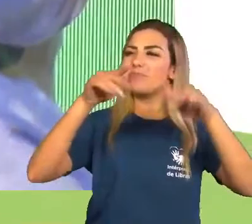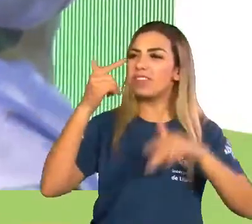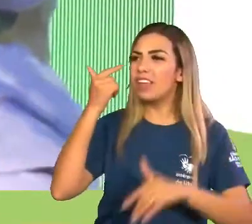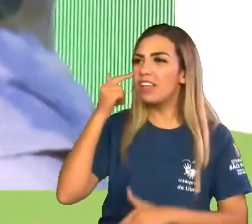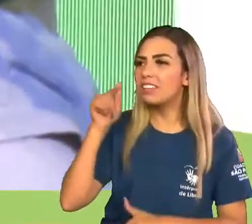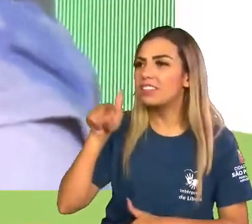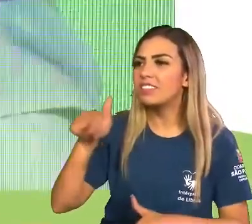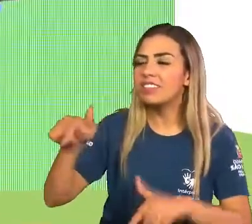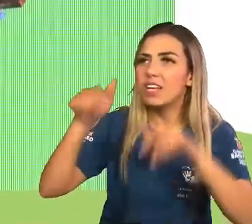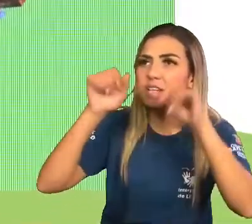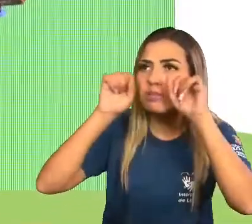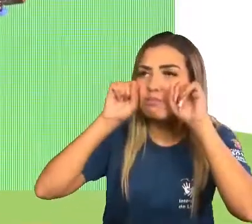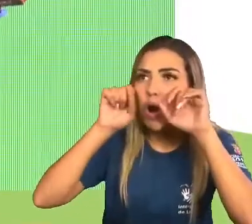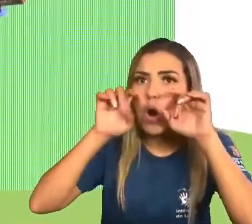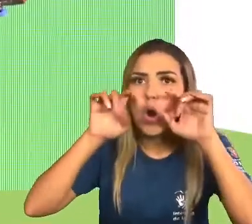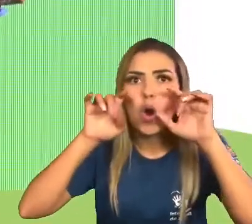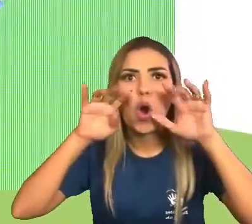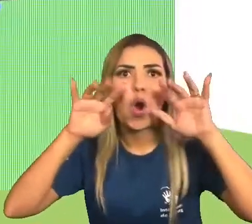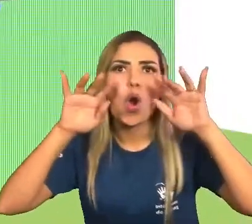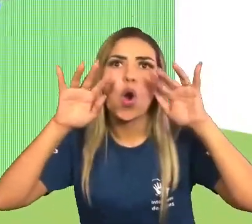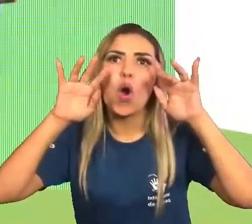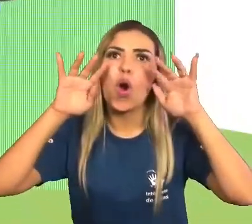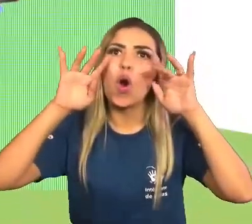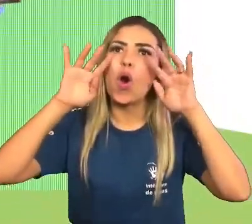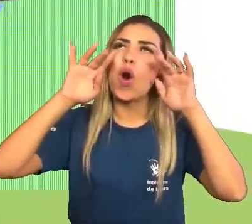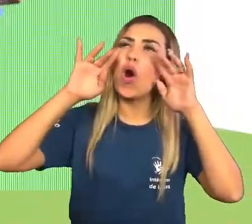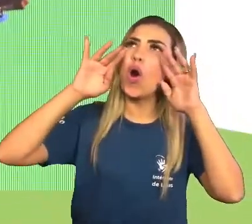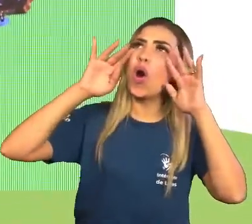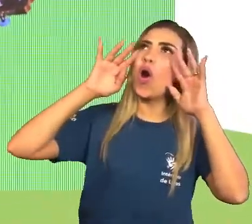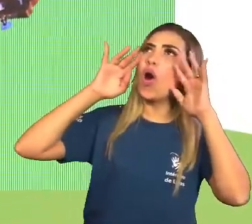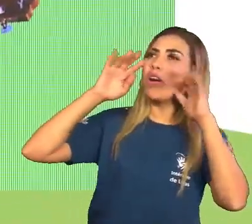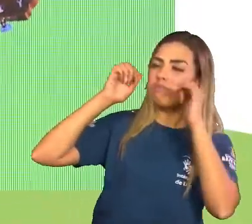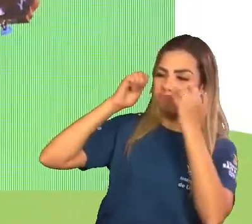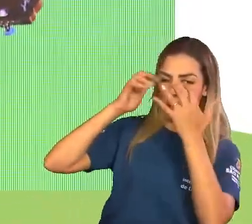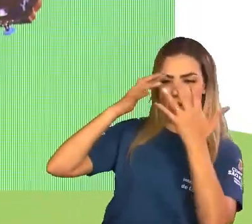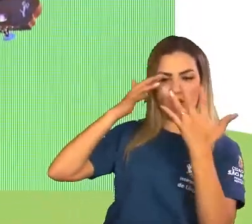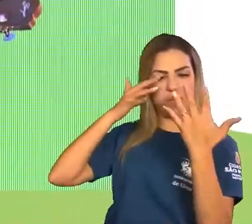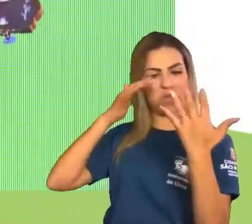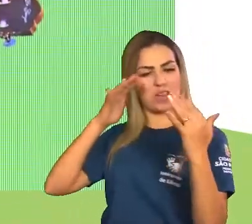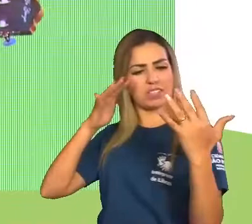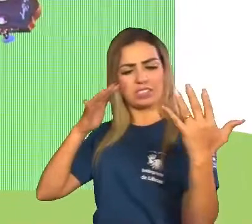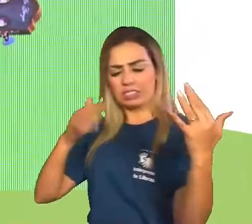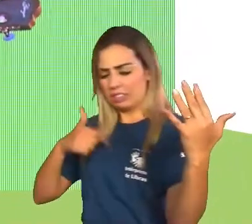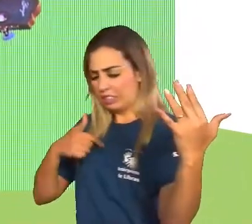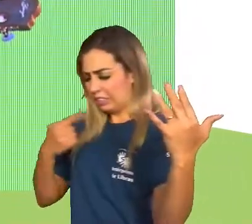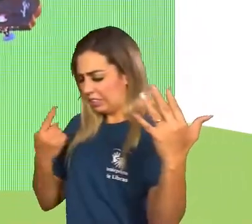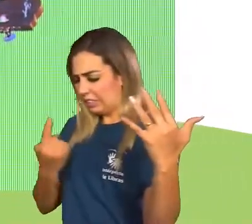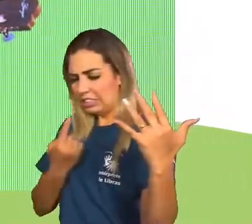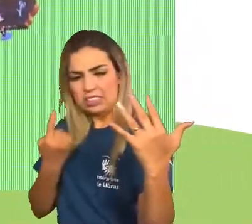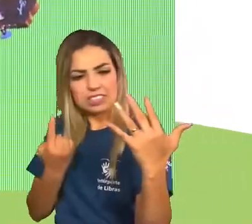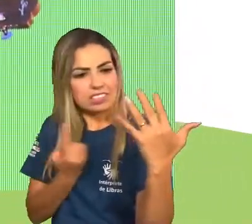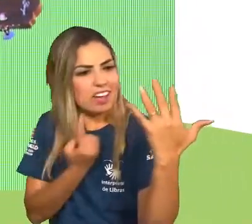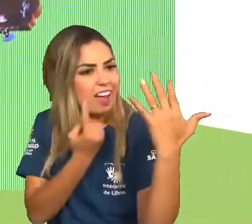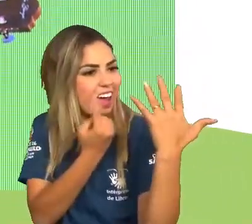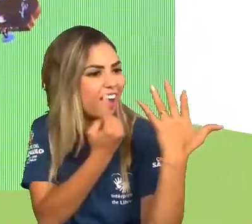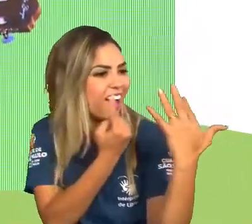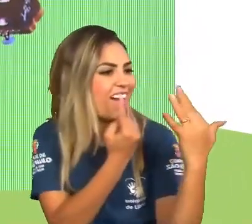Seus olhos, meu clarão, me guiam dentro